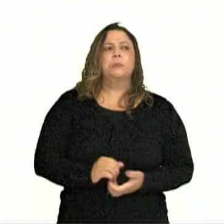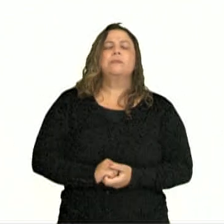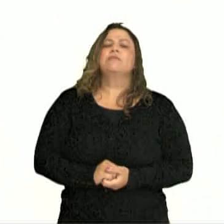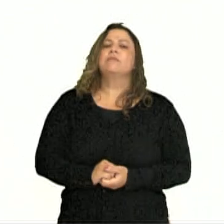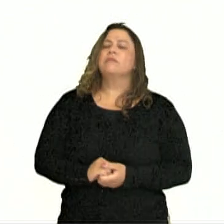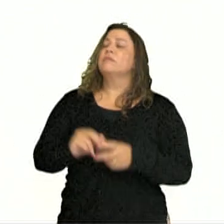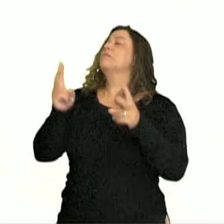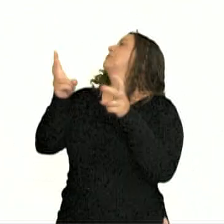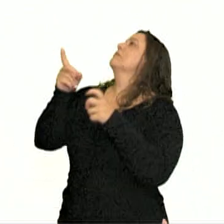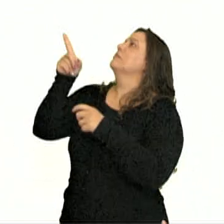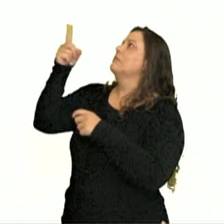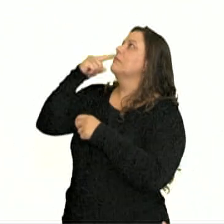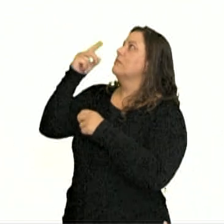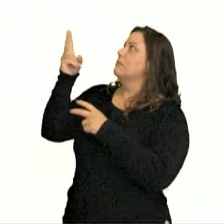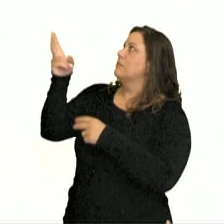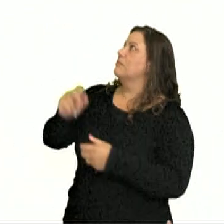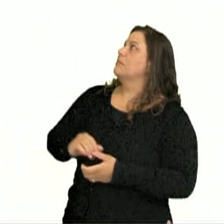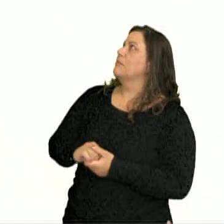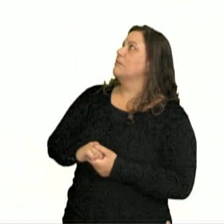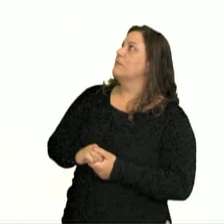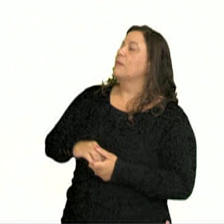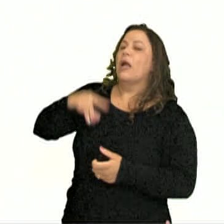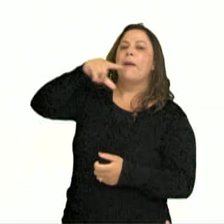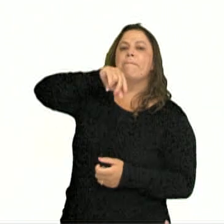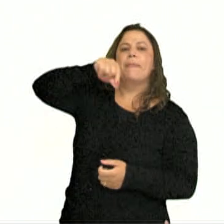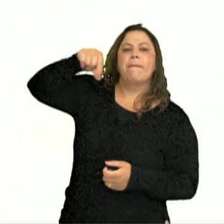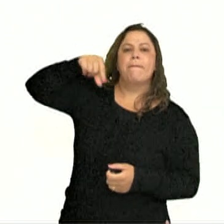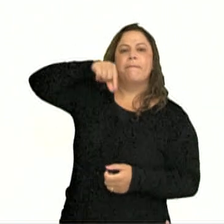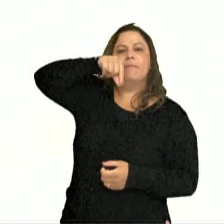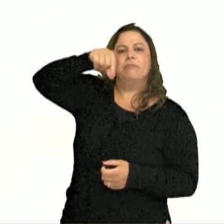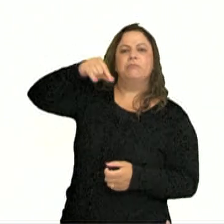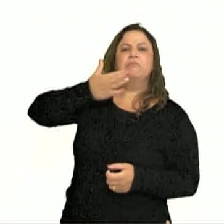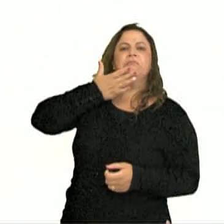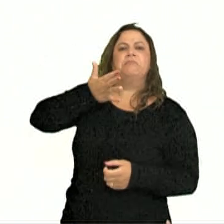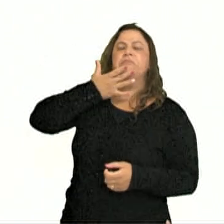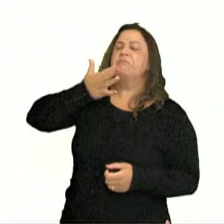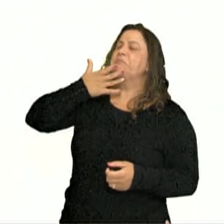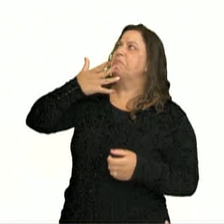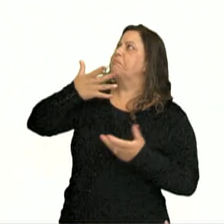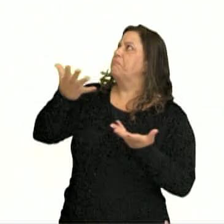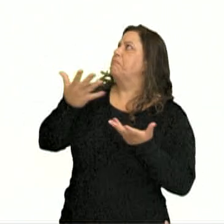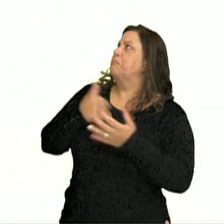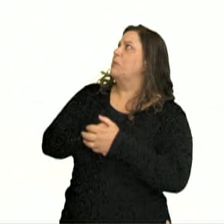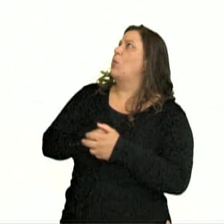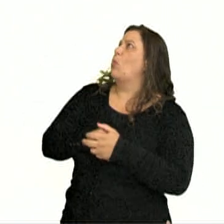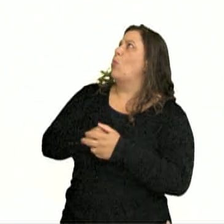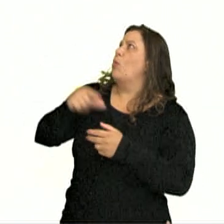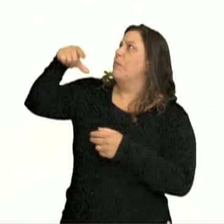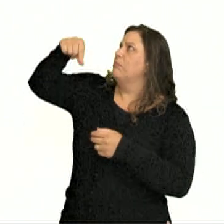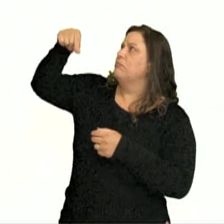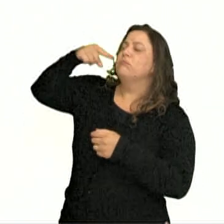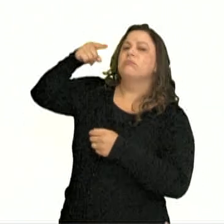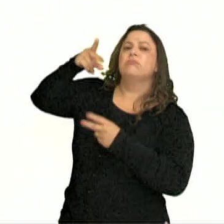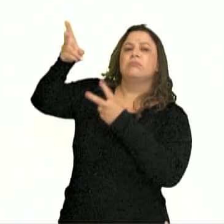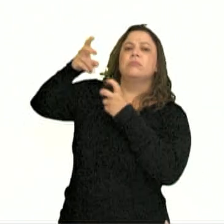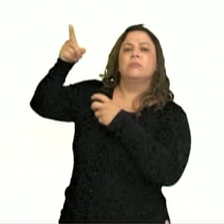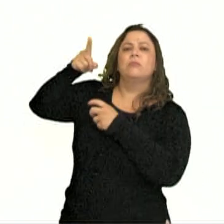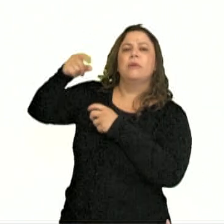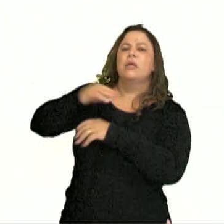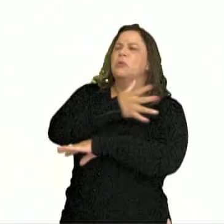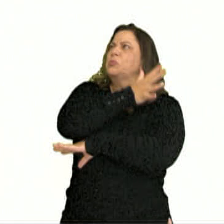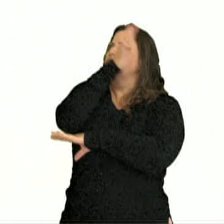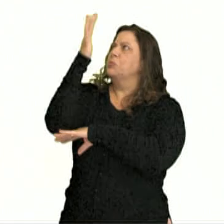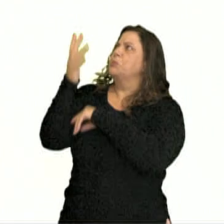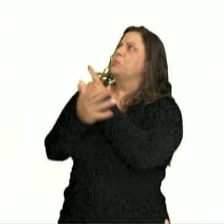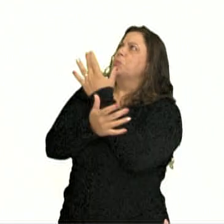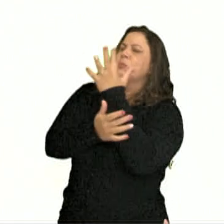pigmentos, utilizaram meios da natureza, né, para